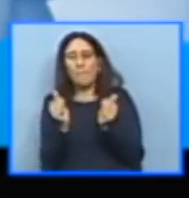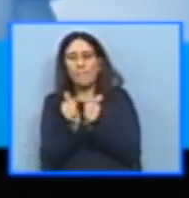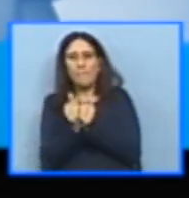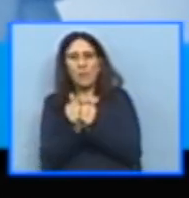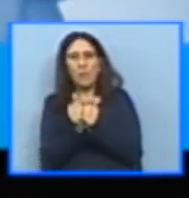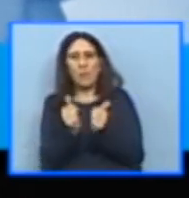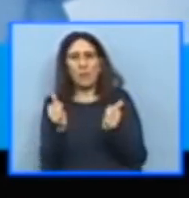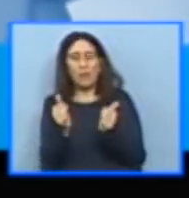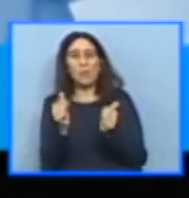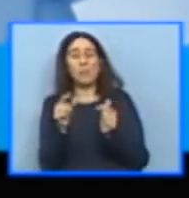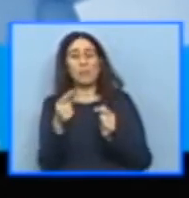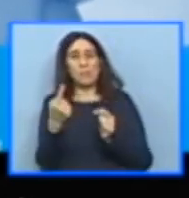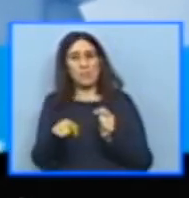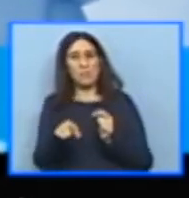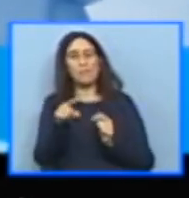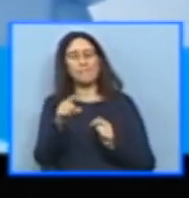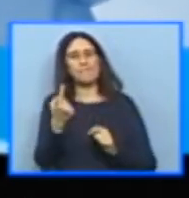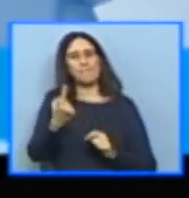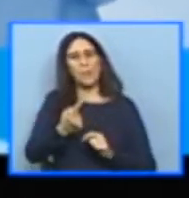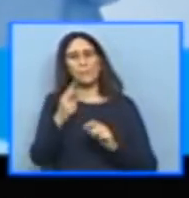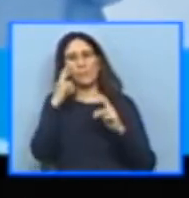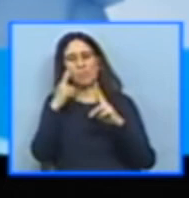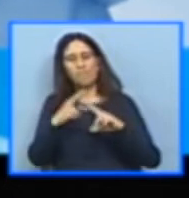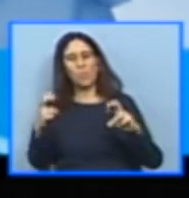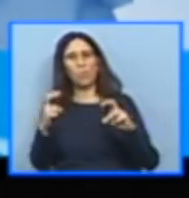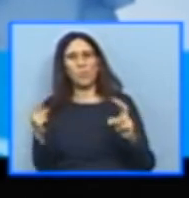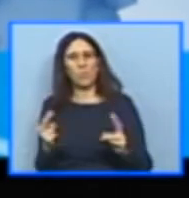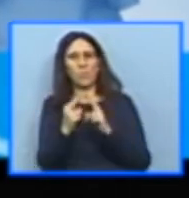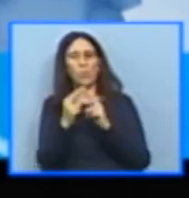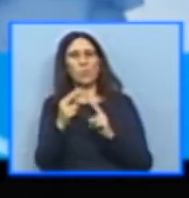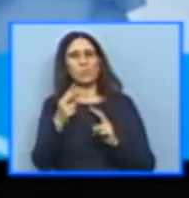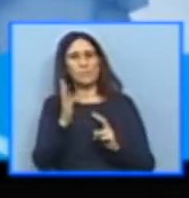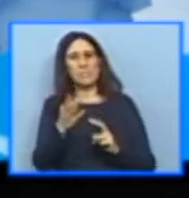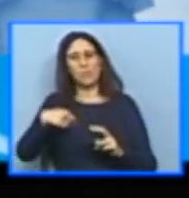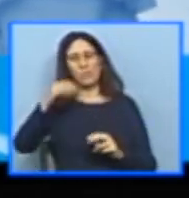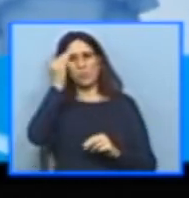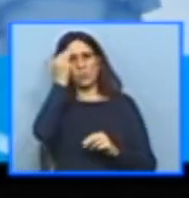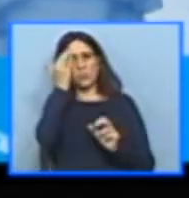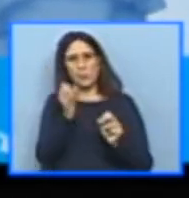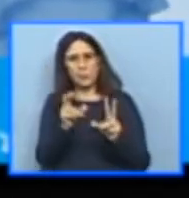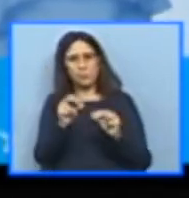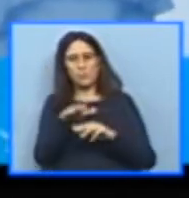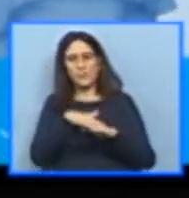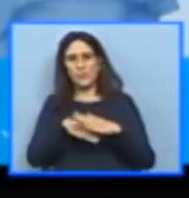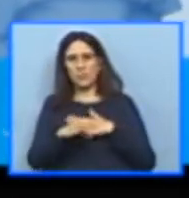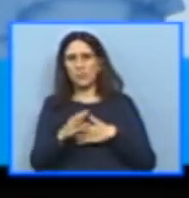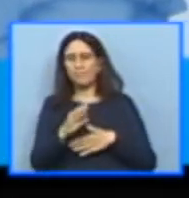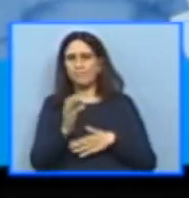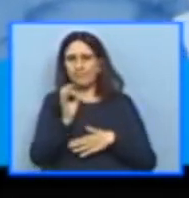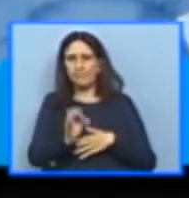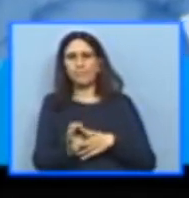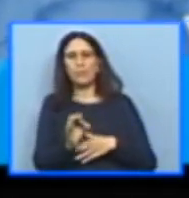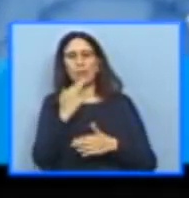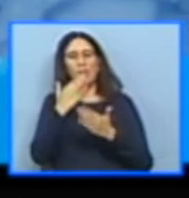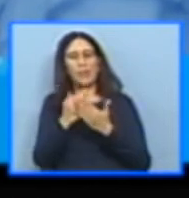todos temos que ajudar a encontrá-las e todos temos o dever, por imperativo de consciência, de fazer o que está ao nosso alcance para tornar